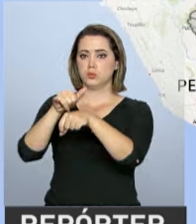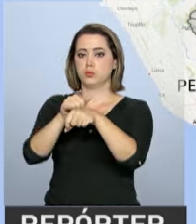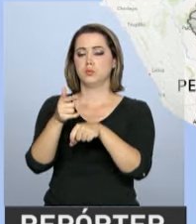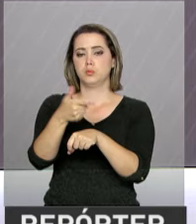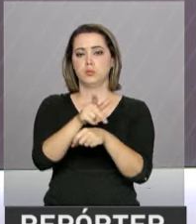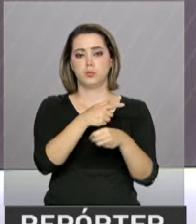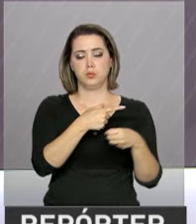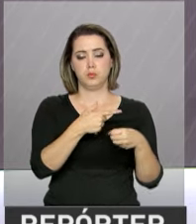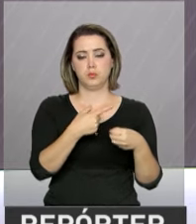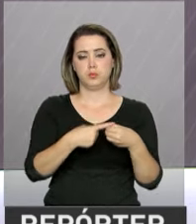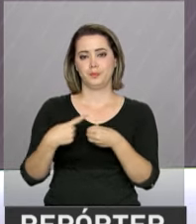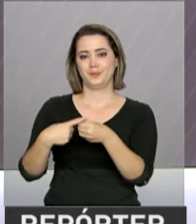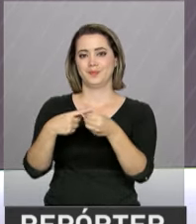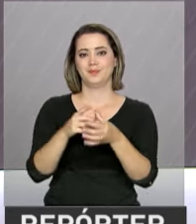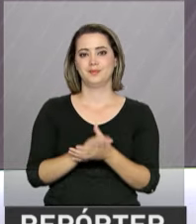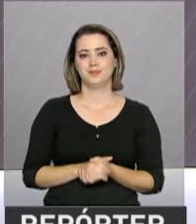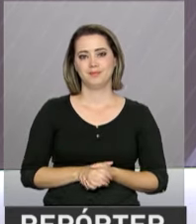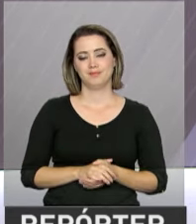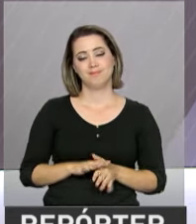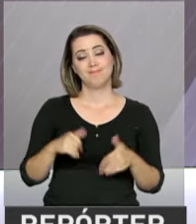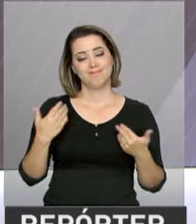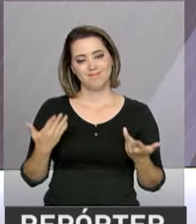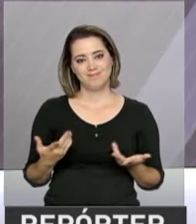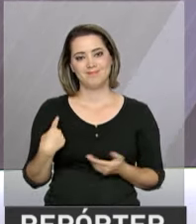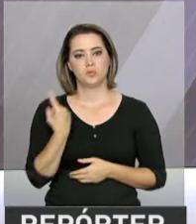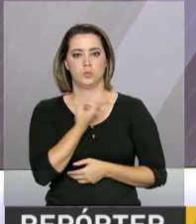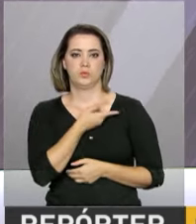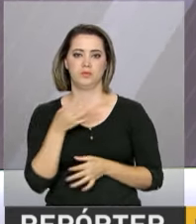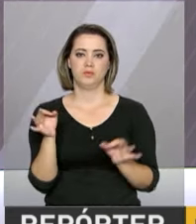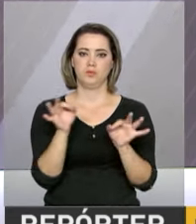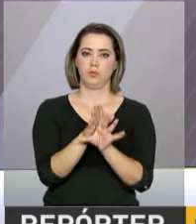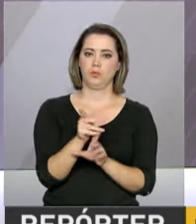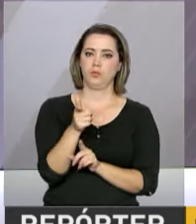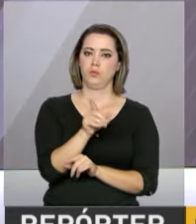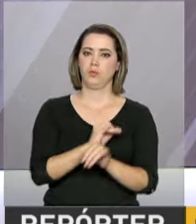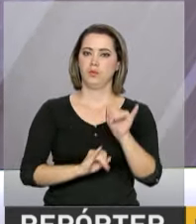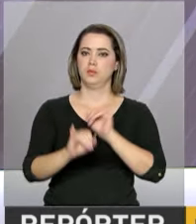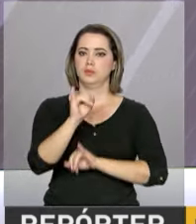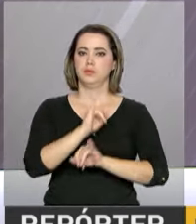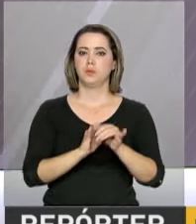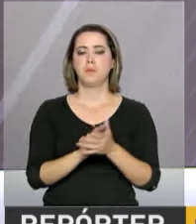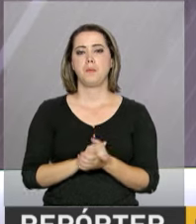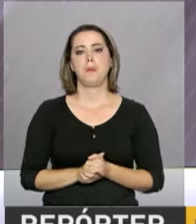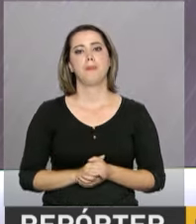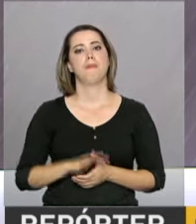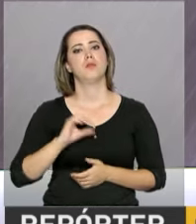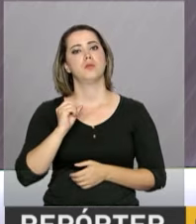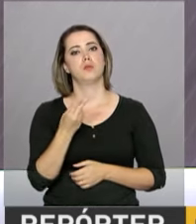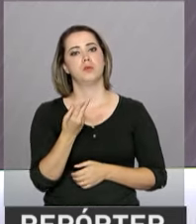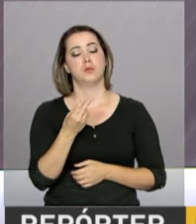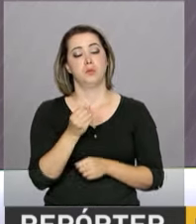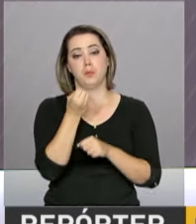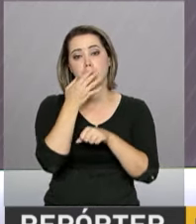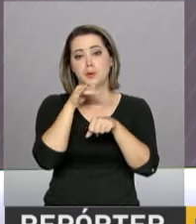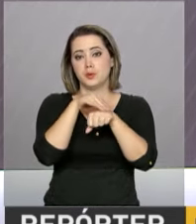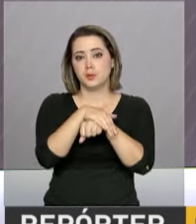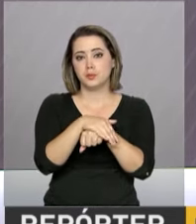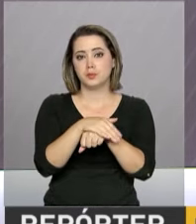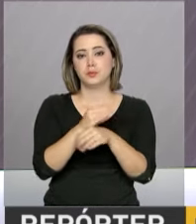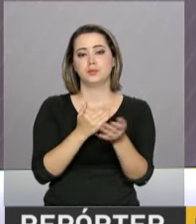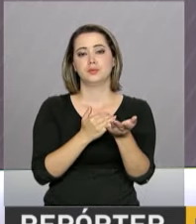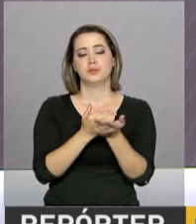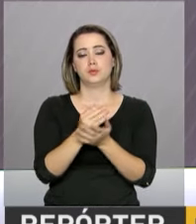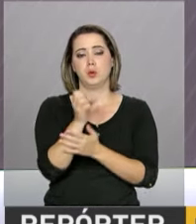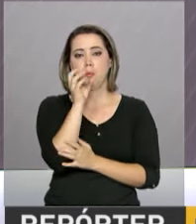outras regiões. É isso. Nós ficamos por aqui e podemos voltar a qualquer momento com mais informações. Uma boa noite para você,